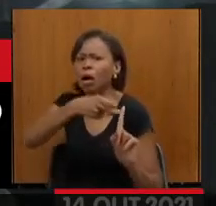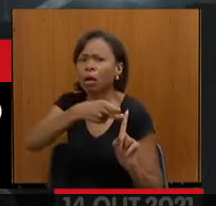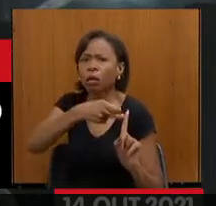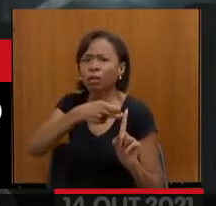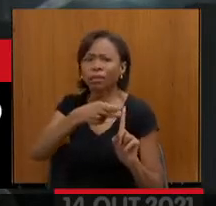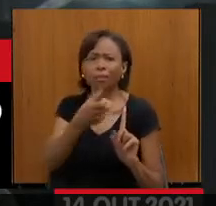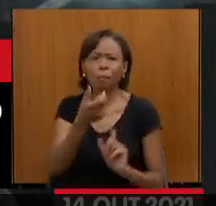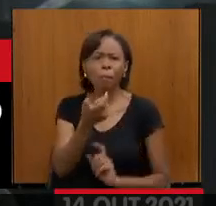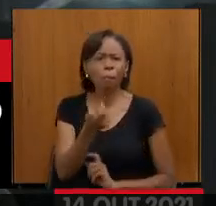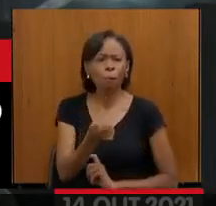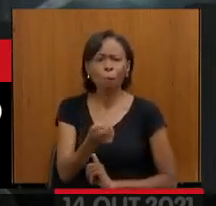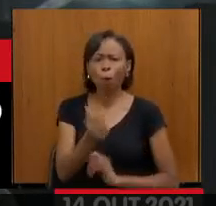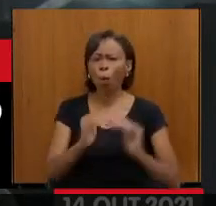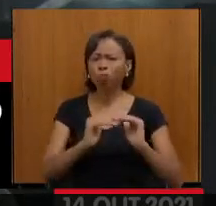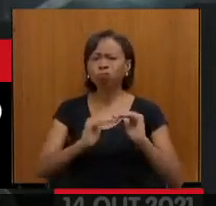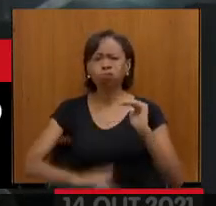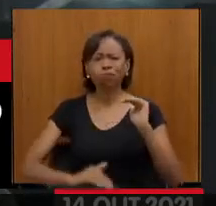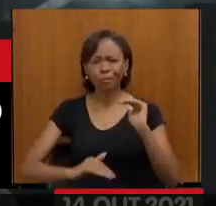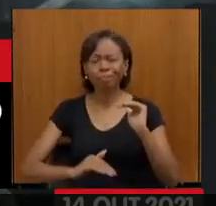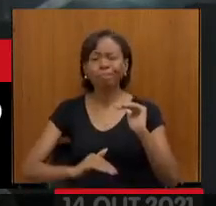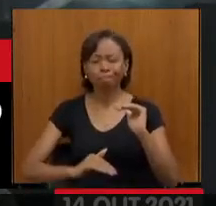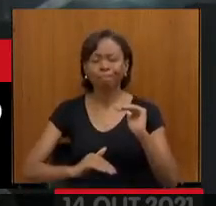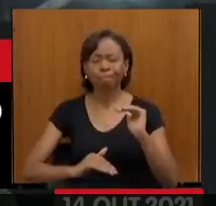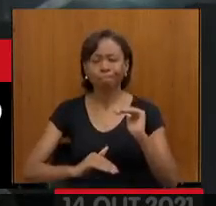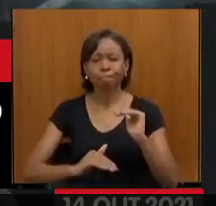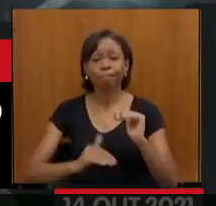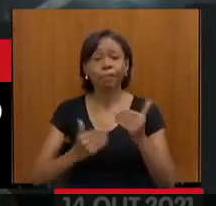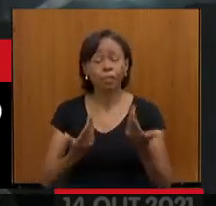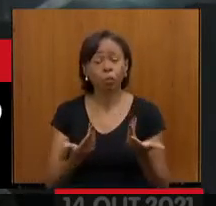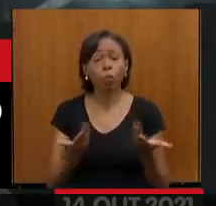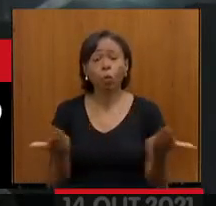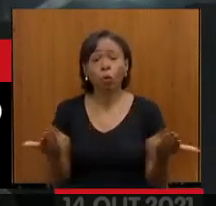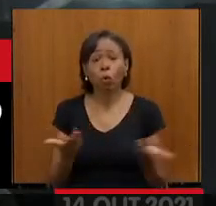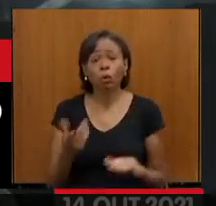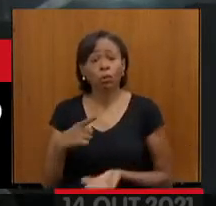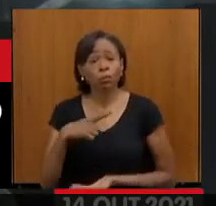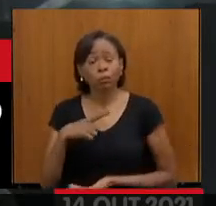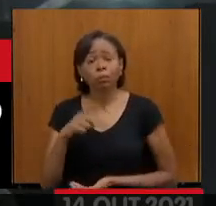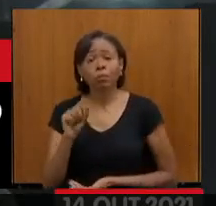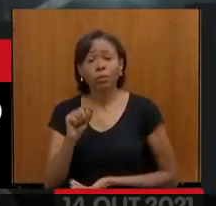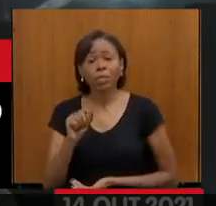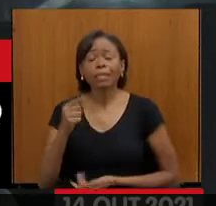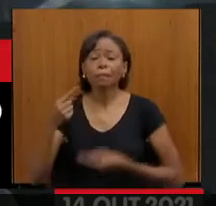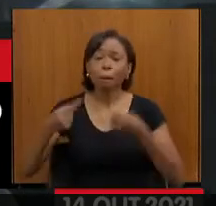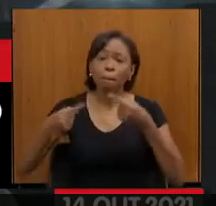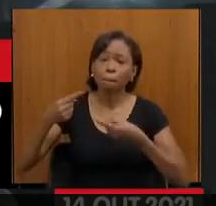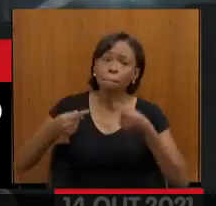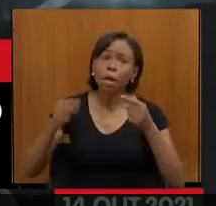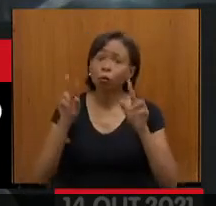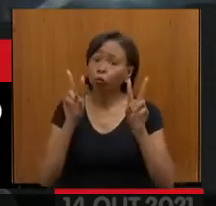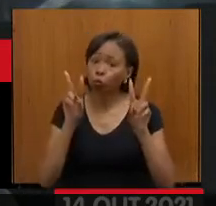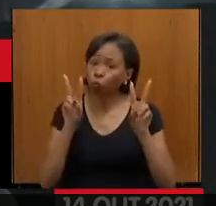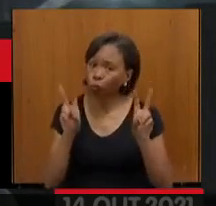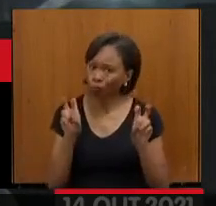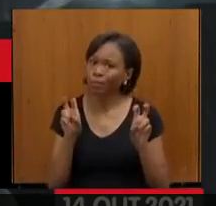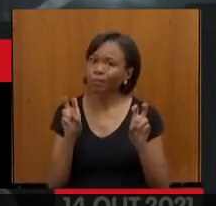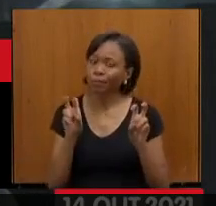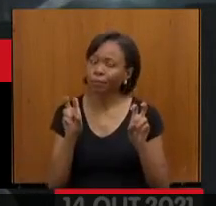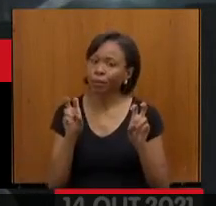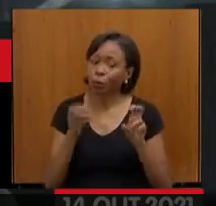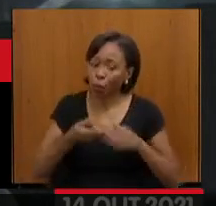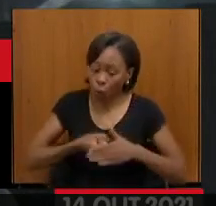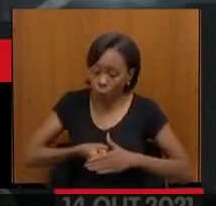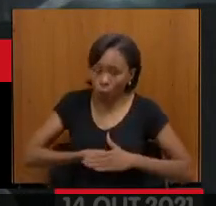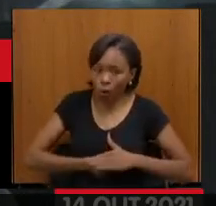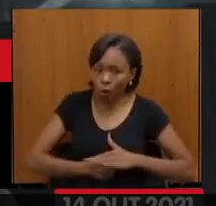que é devido. Então, o que tem no fundo, é esse debate a respeito de um parto